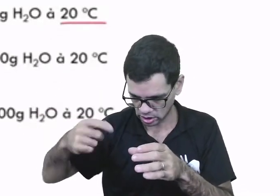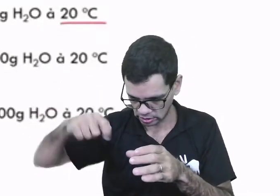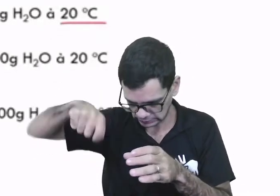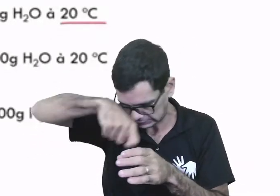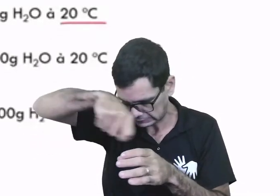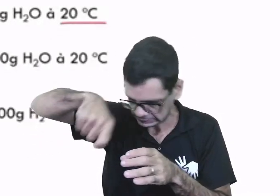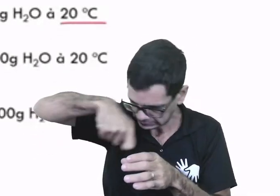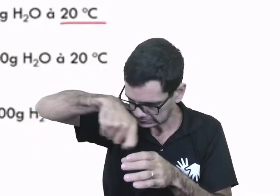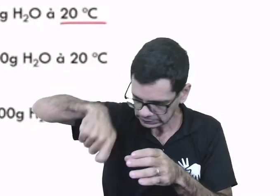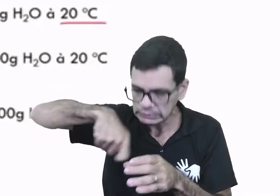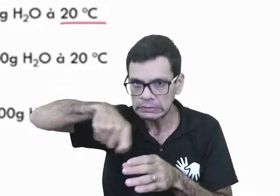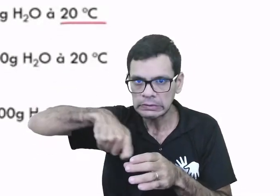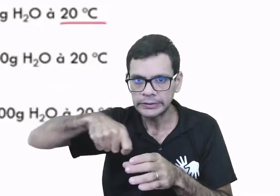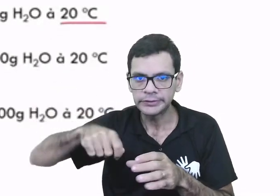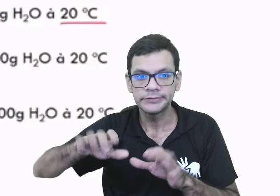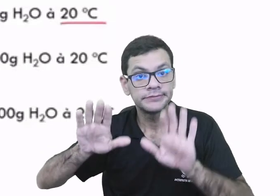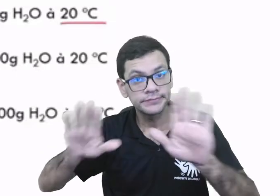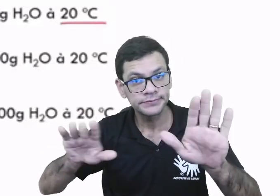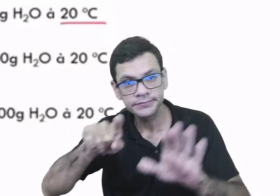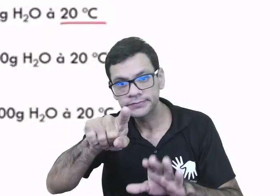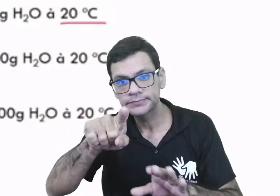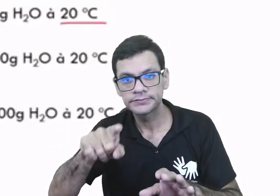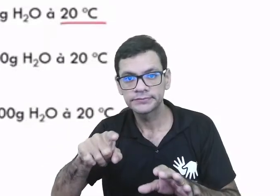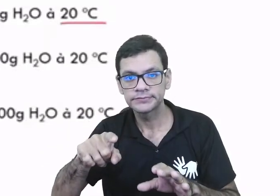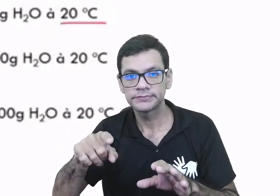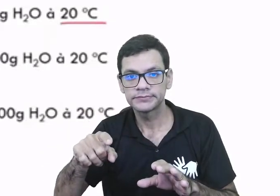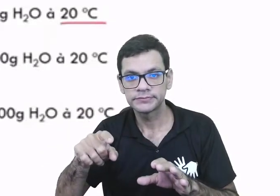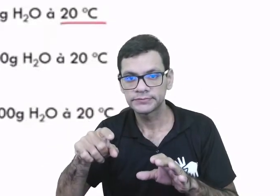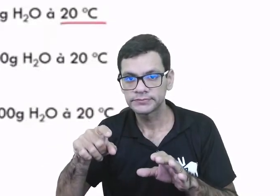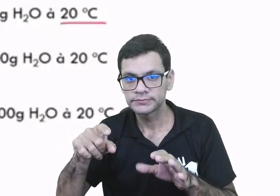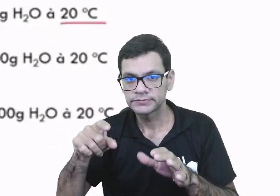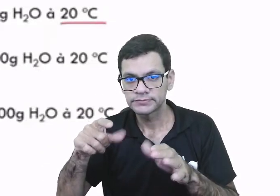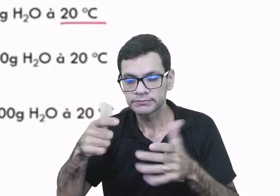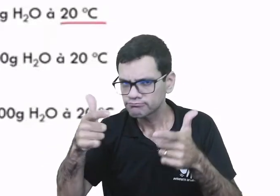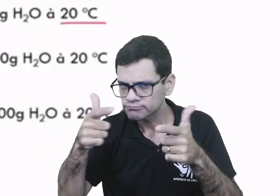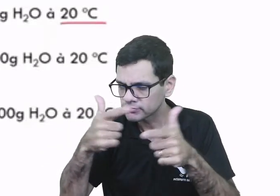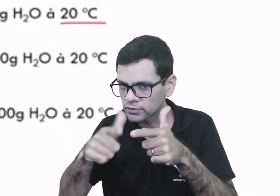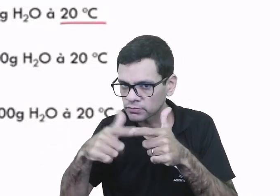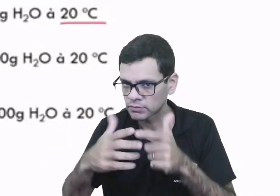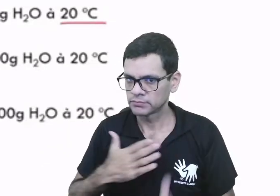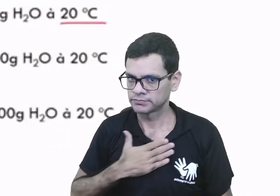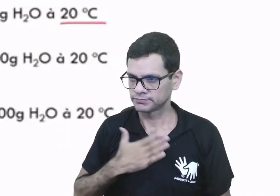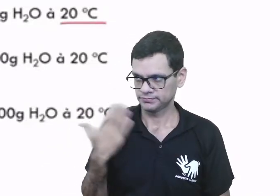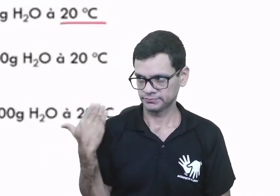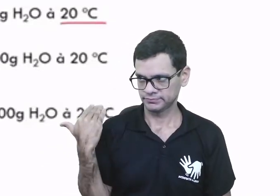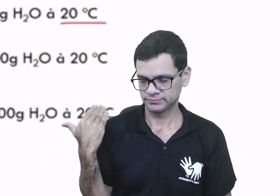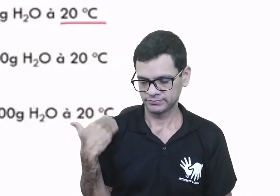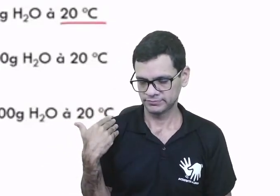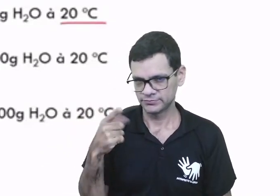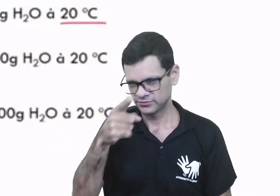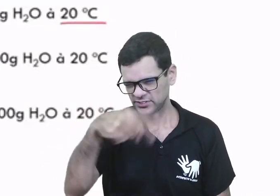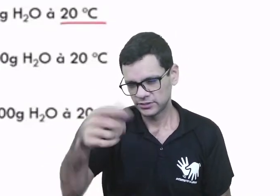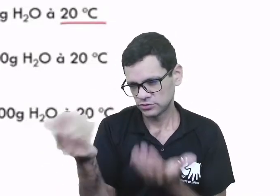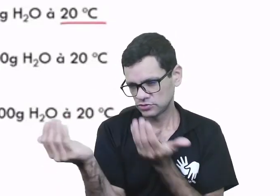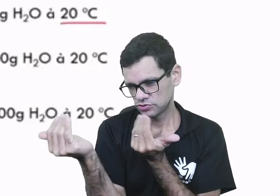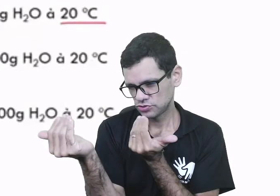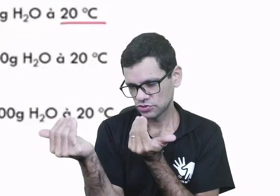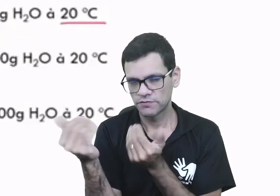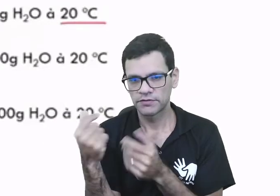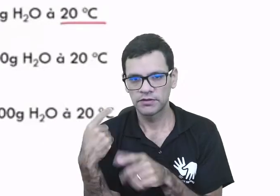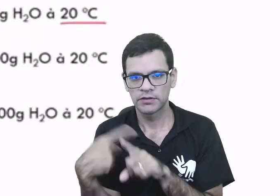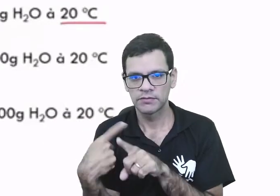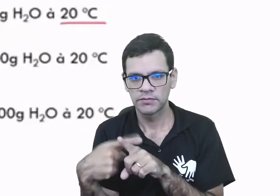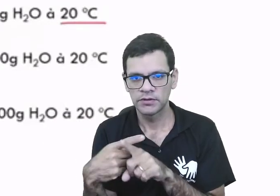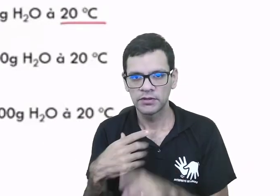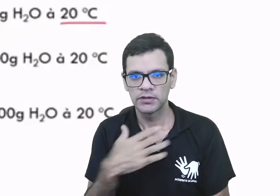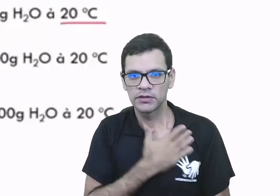tanto. A geração de vocês não tem tanto esse problema quanto a minha teve. Porque não solubilizava. A gente